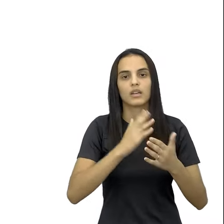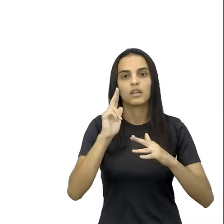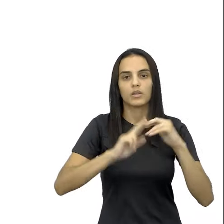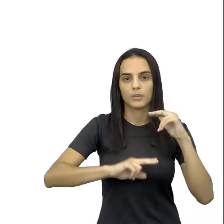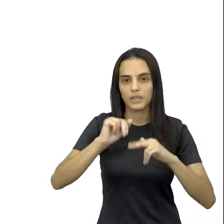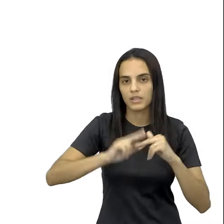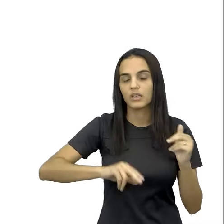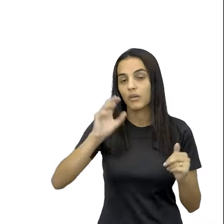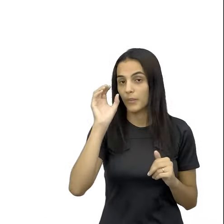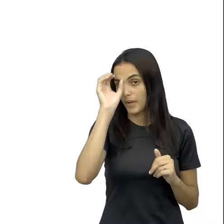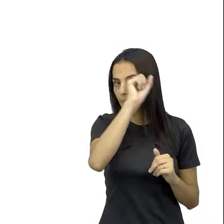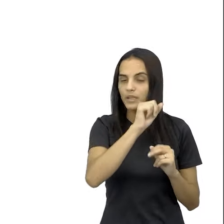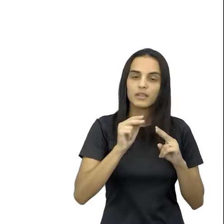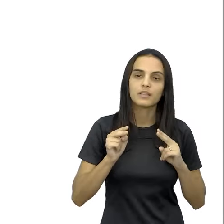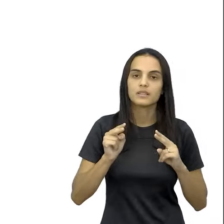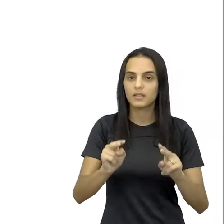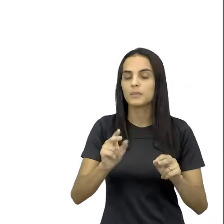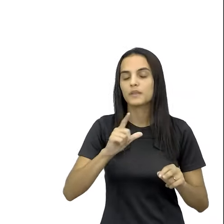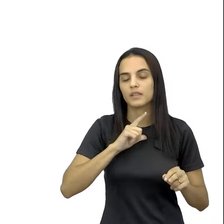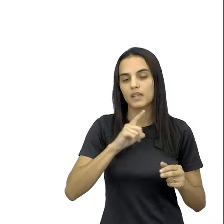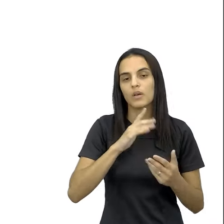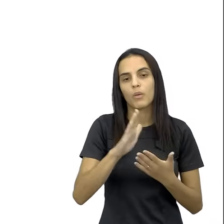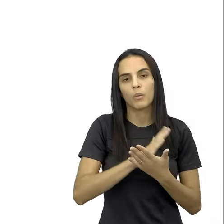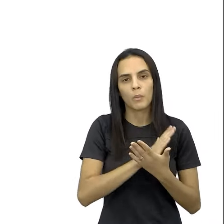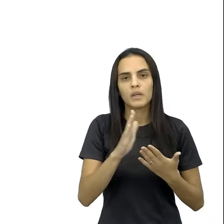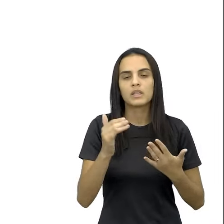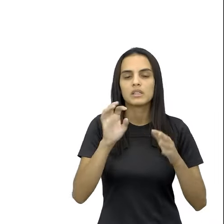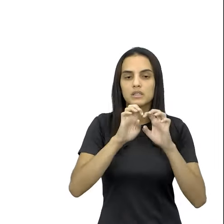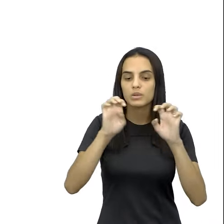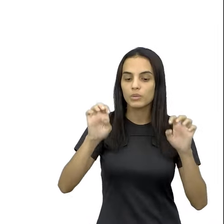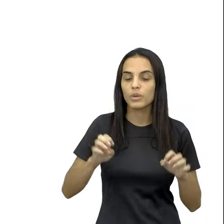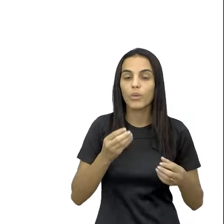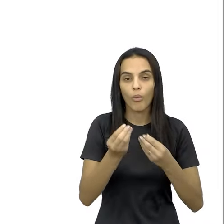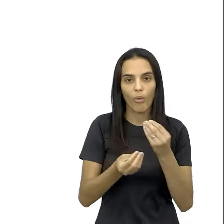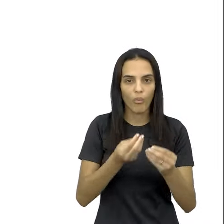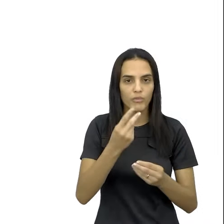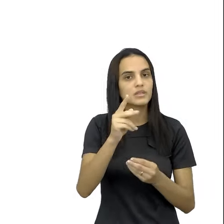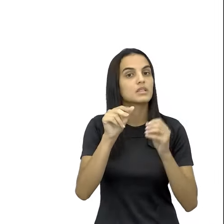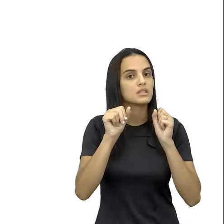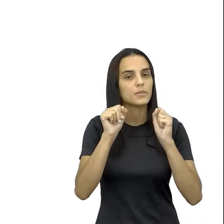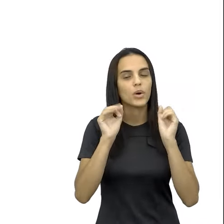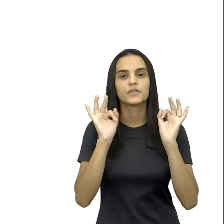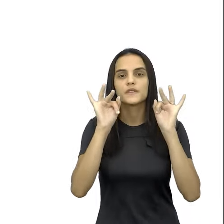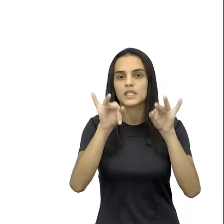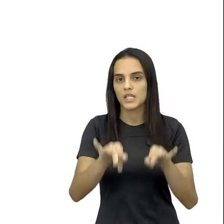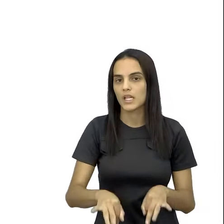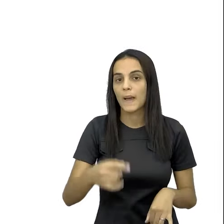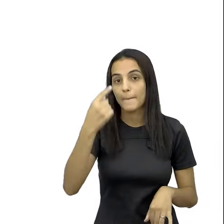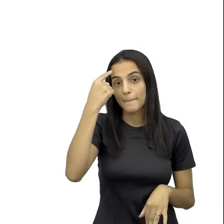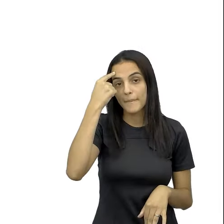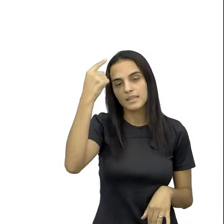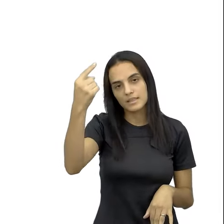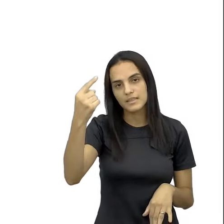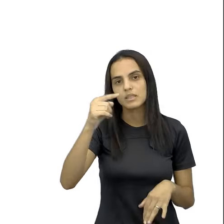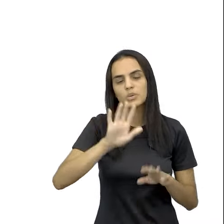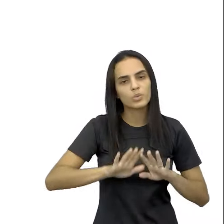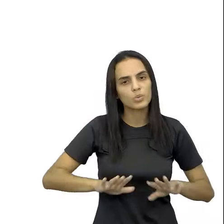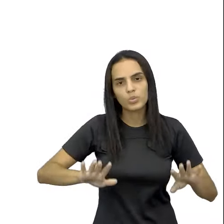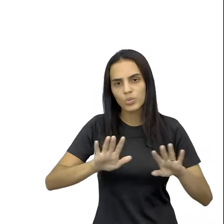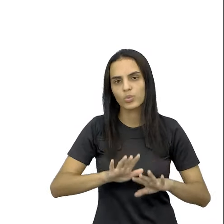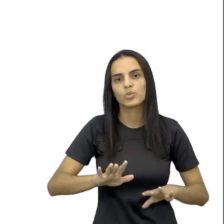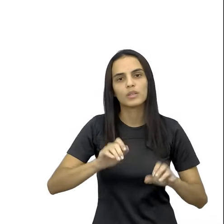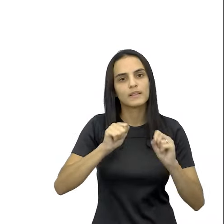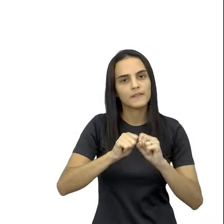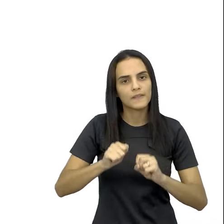Aprender Sempre, né, tem umas abordagens de como vocês podem finalizar, né, pensando, né, que tudo aquilo que